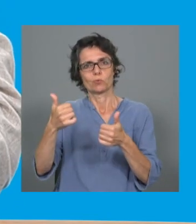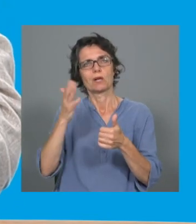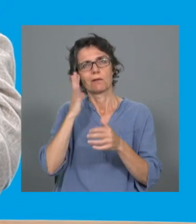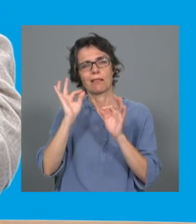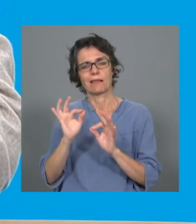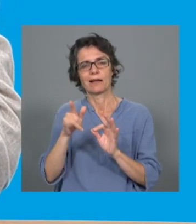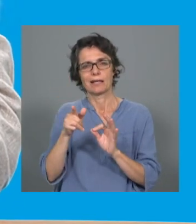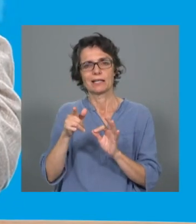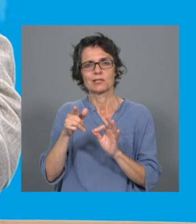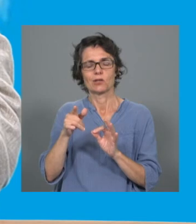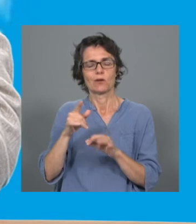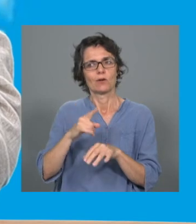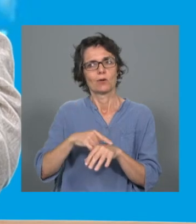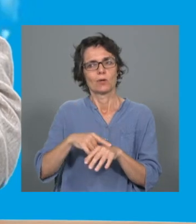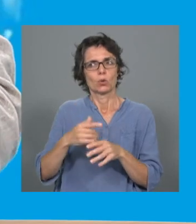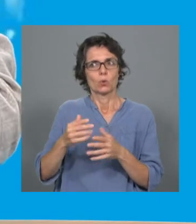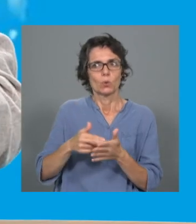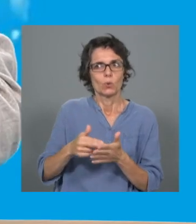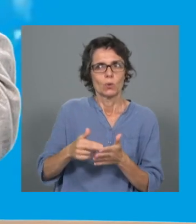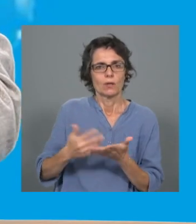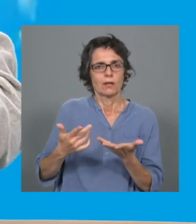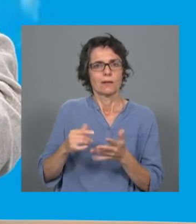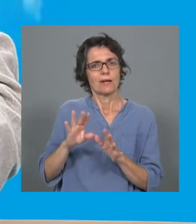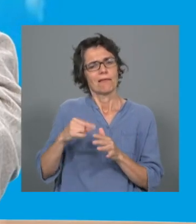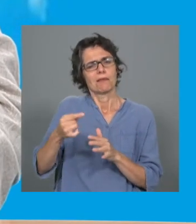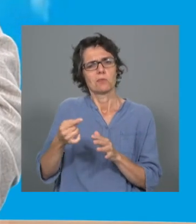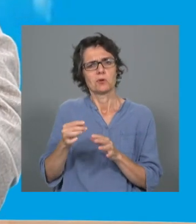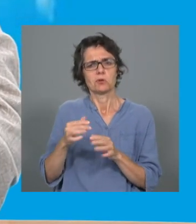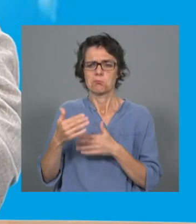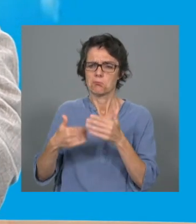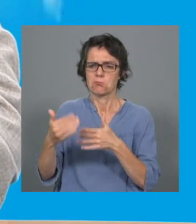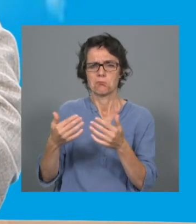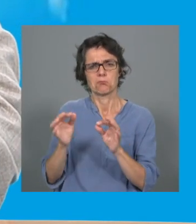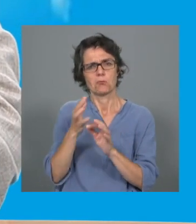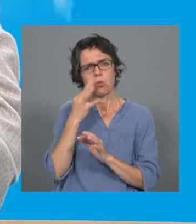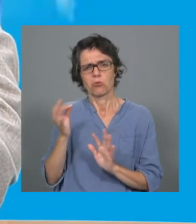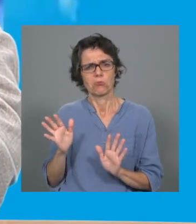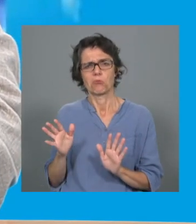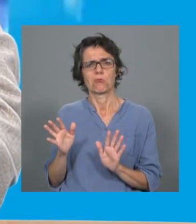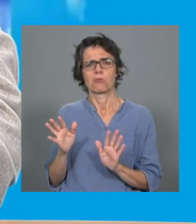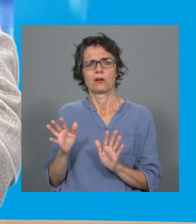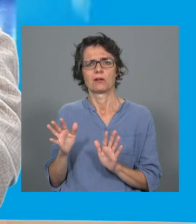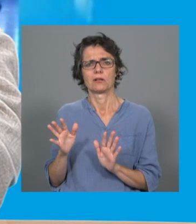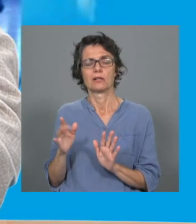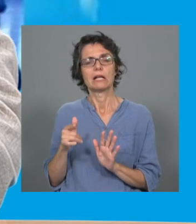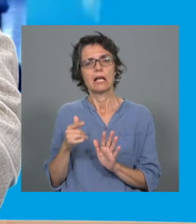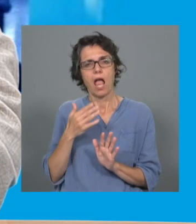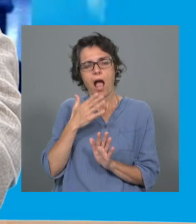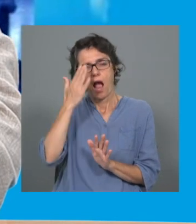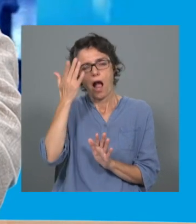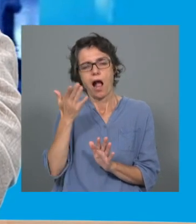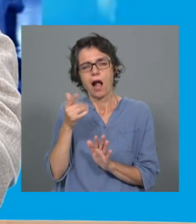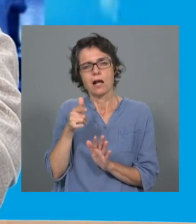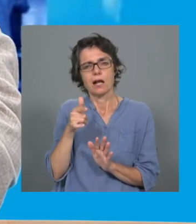descansados, foi assim um momento um bocadinho mais tenso. Mas a partir daí, de facto, as coisas correram como estavam previstas. E eu acho que aquilo que foi